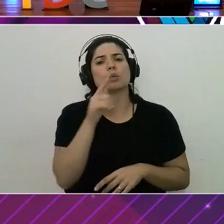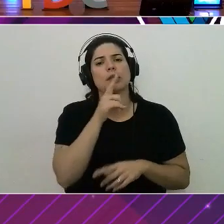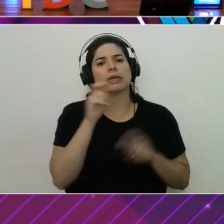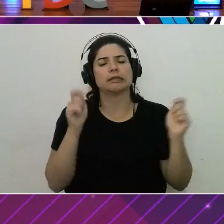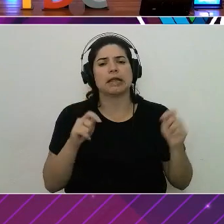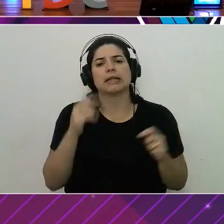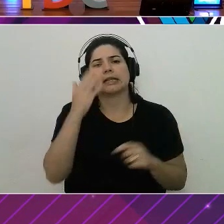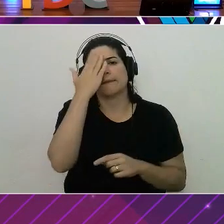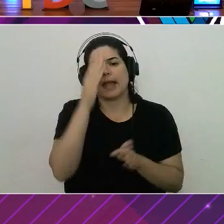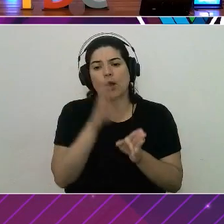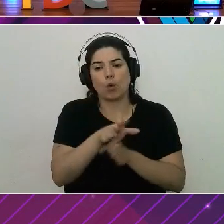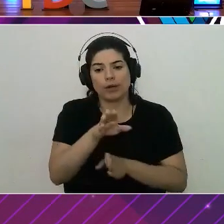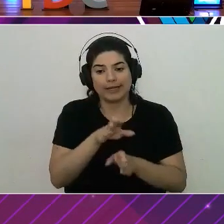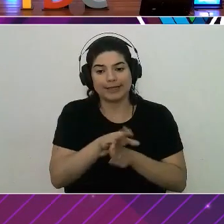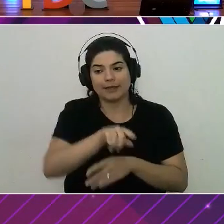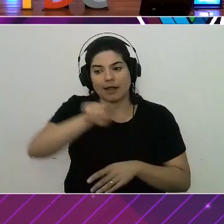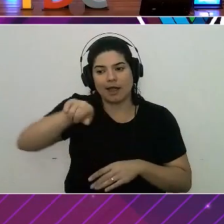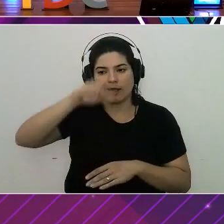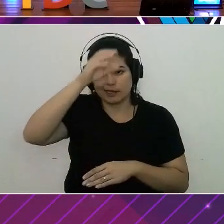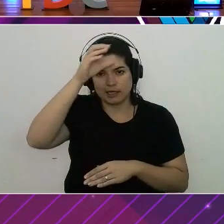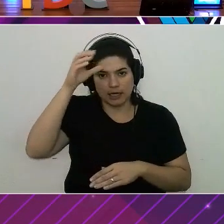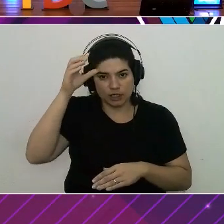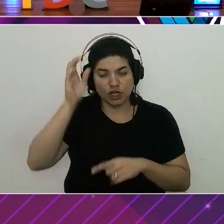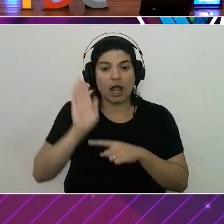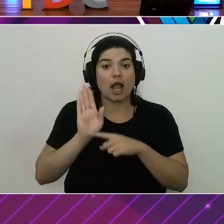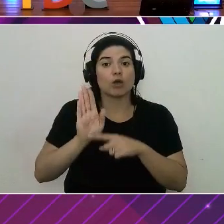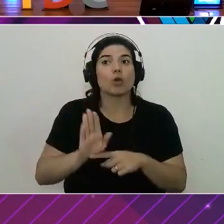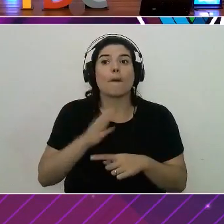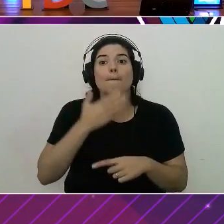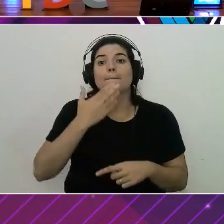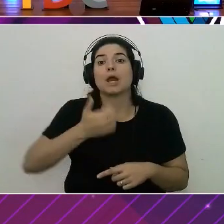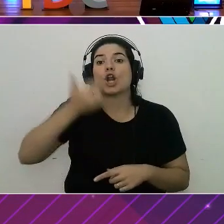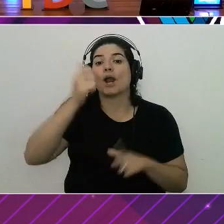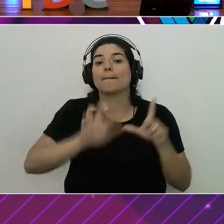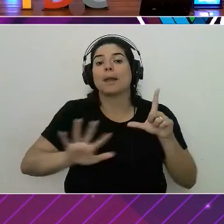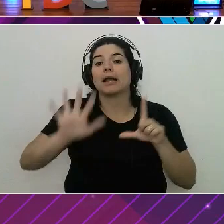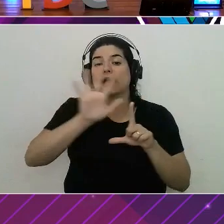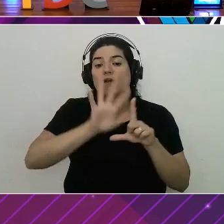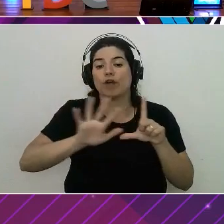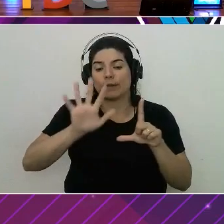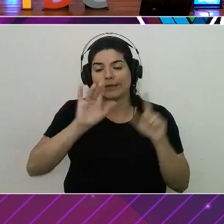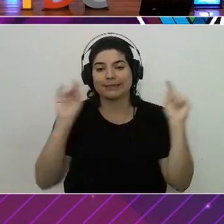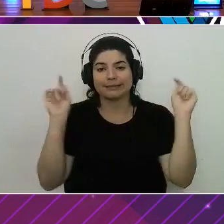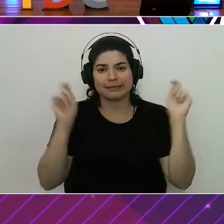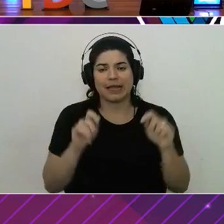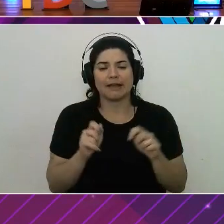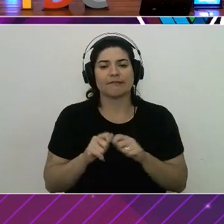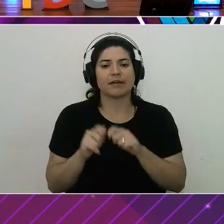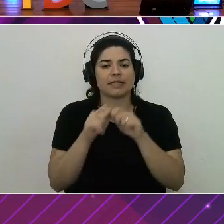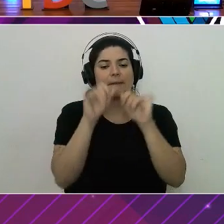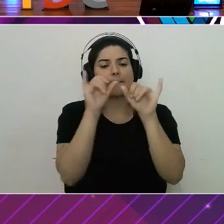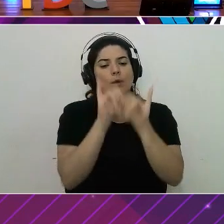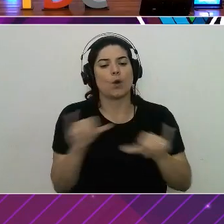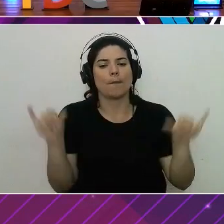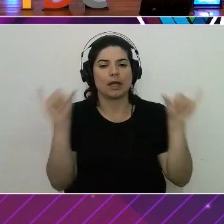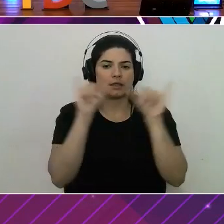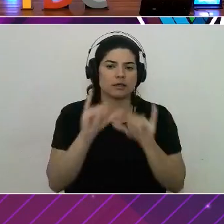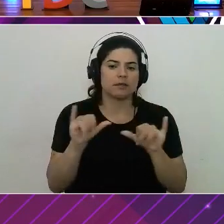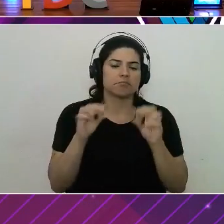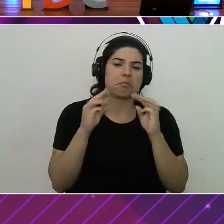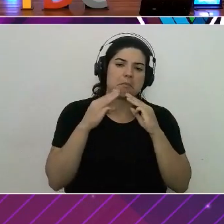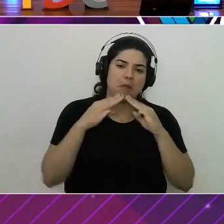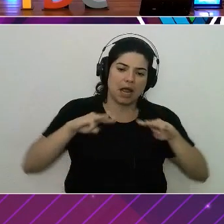os clientes dele de qual é a melhor plataforma para fazer propaganda, para fazer algum tipo de marketing